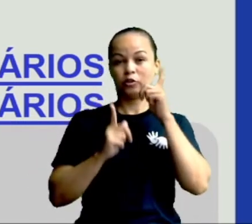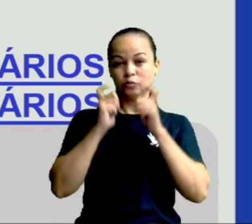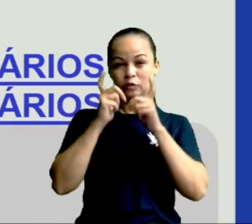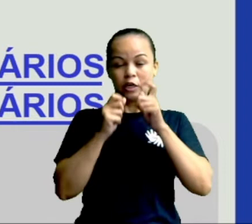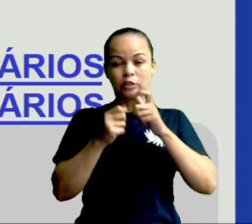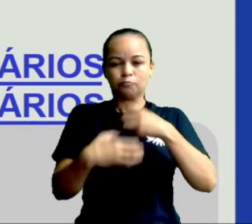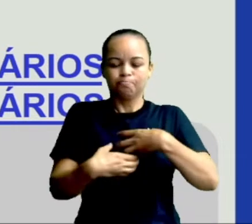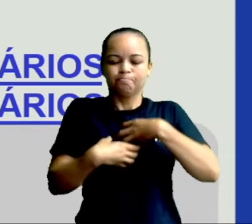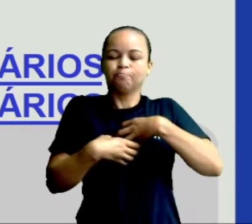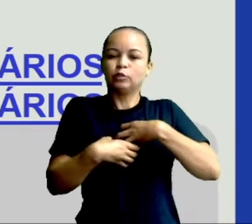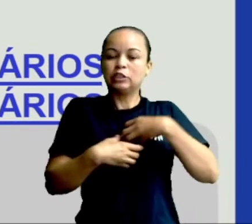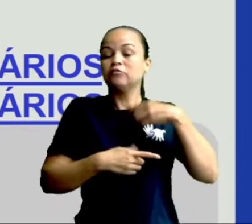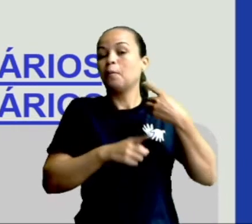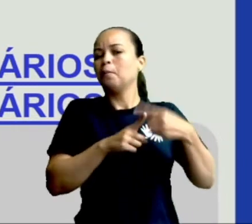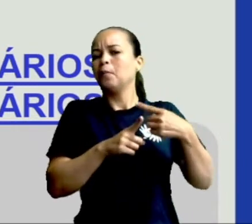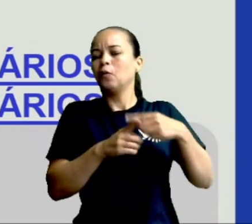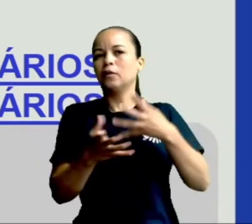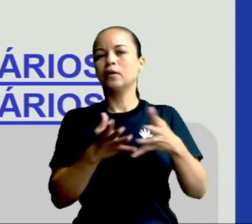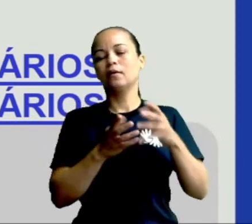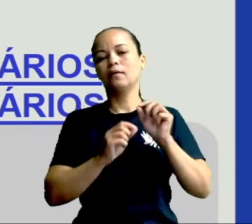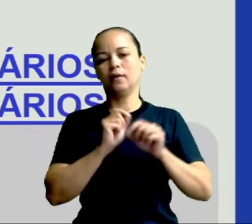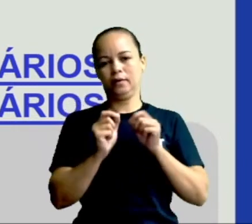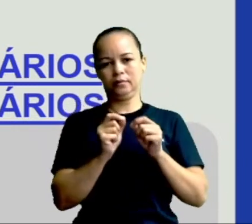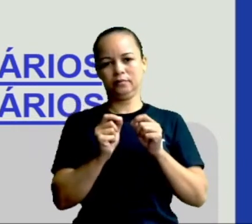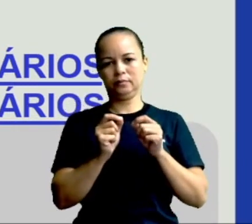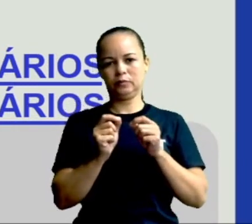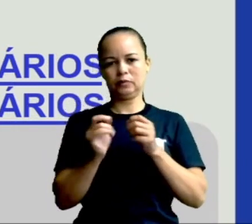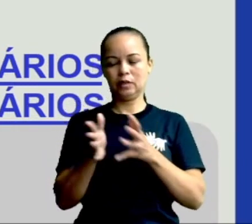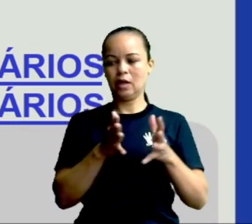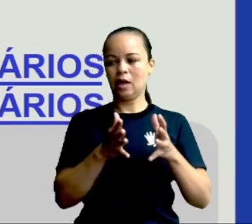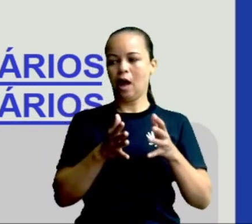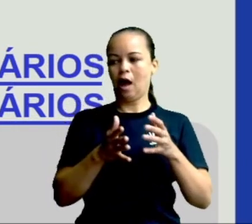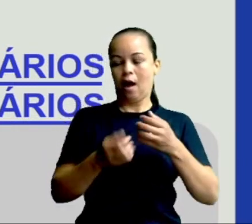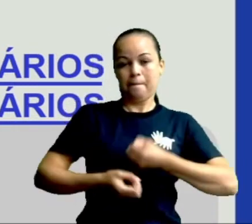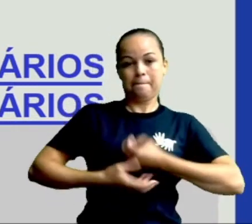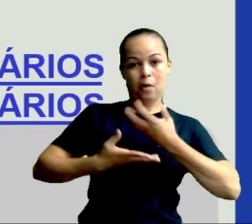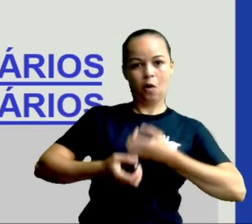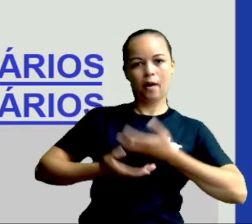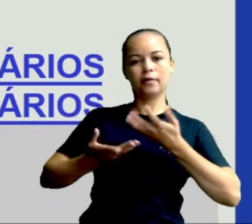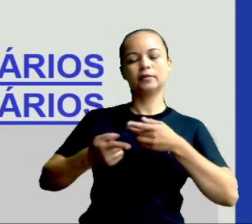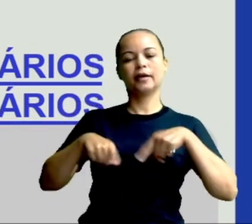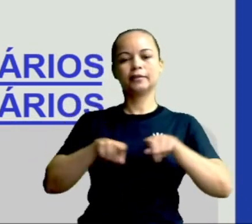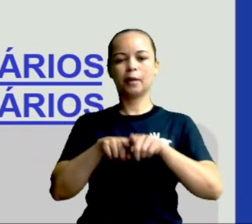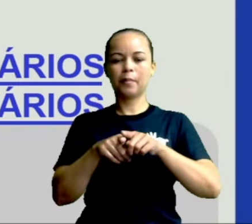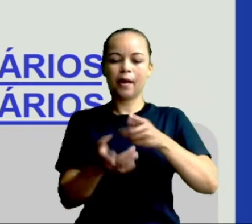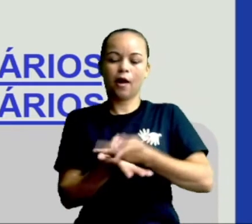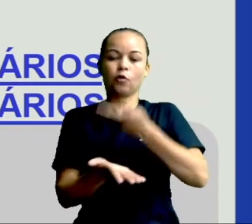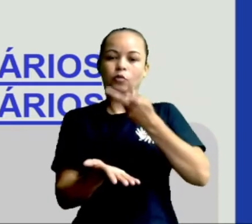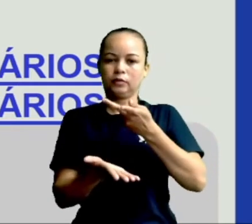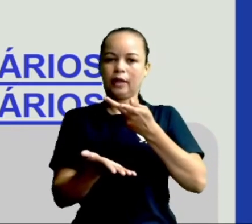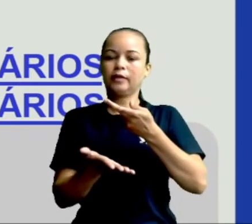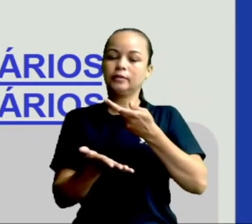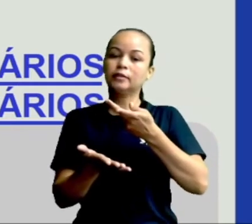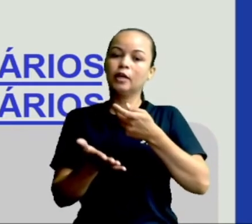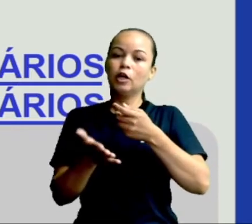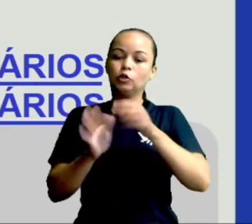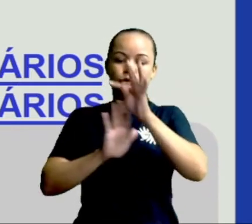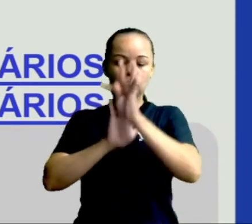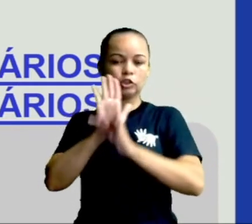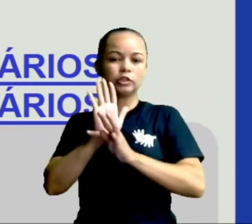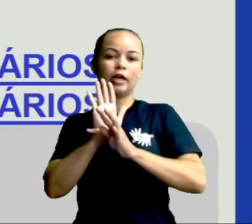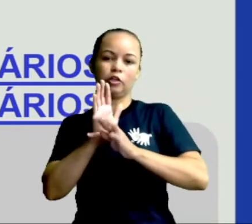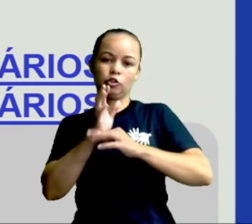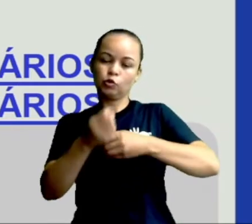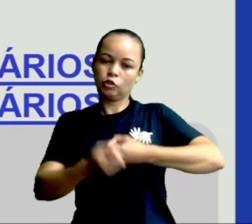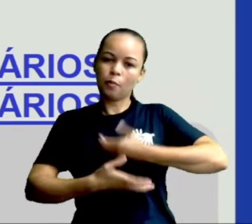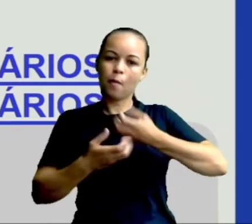emotiva. Por quê? Na maior parte dos casos, a função poética ela também acontece nos textos literários, nos